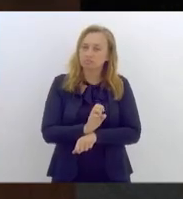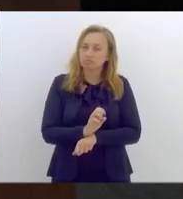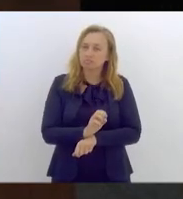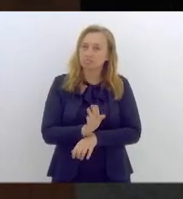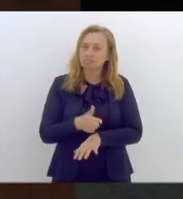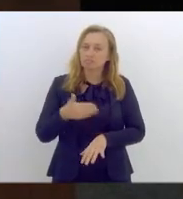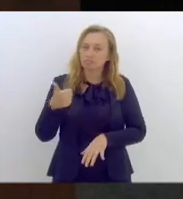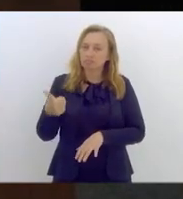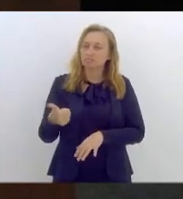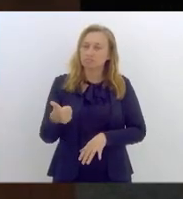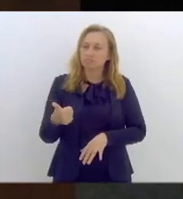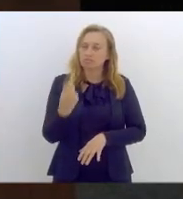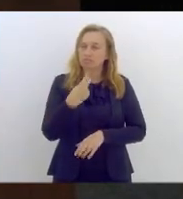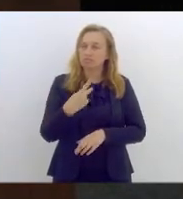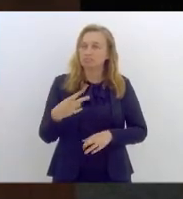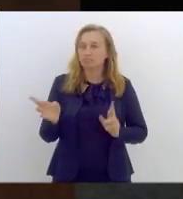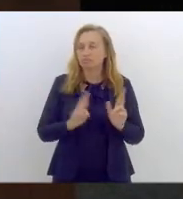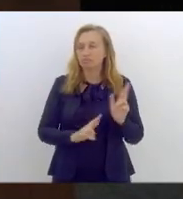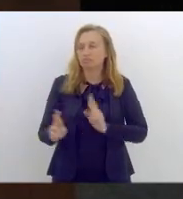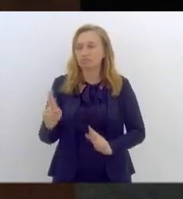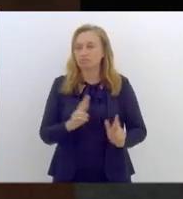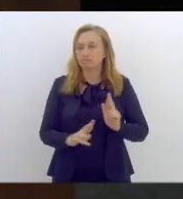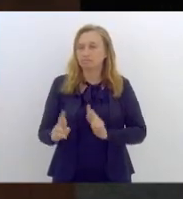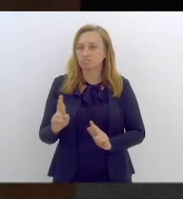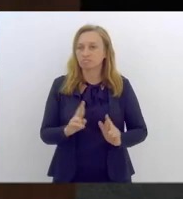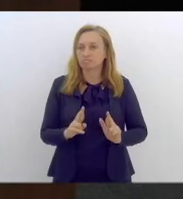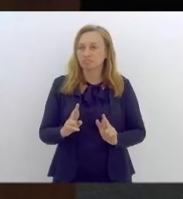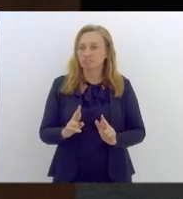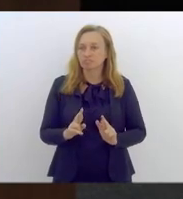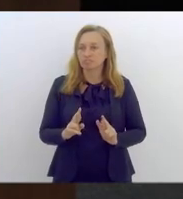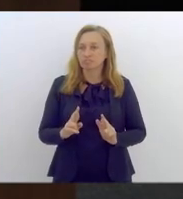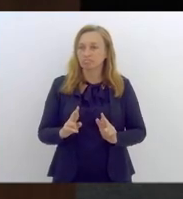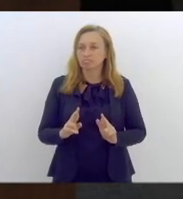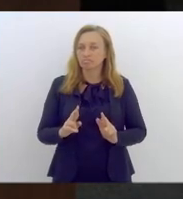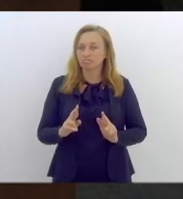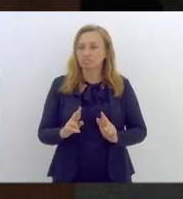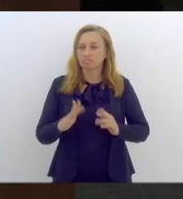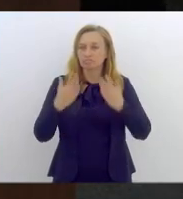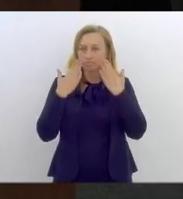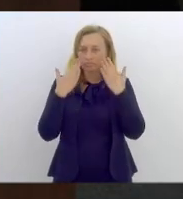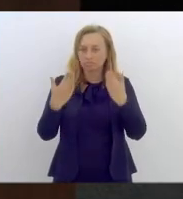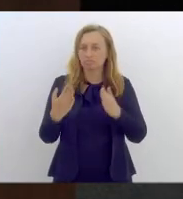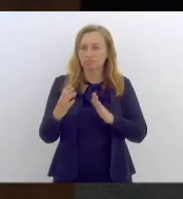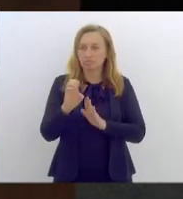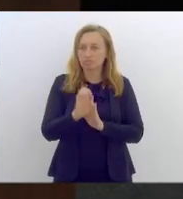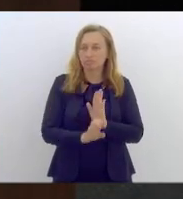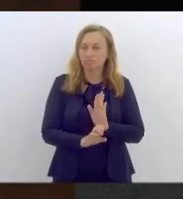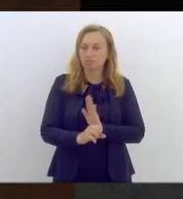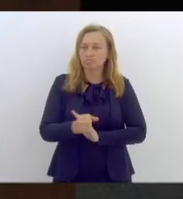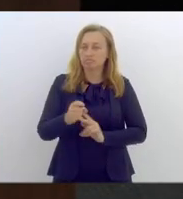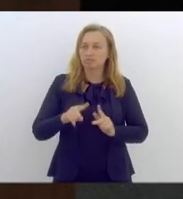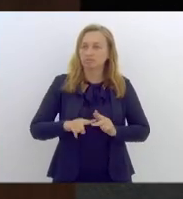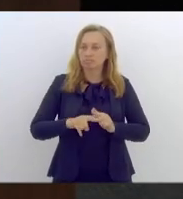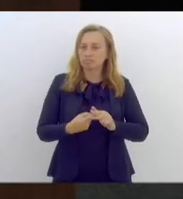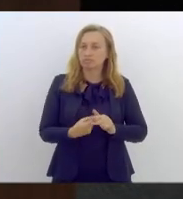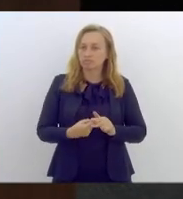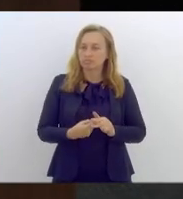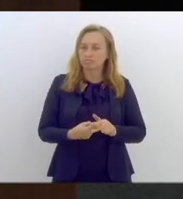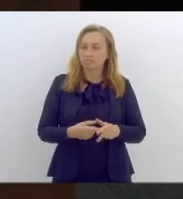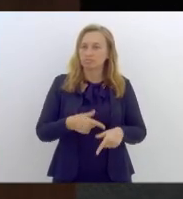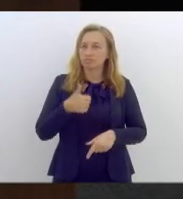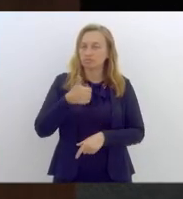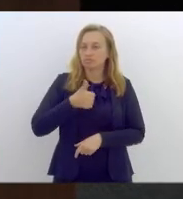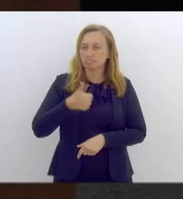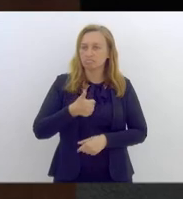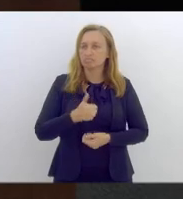aprimorar sua redação apresenta as seguintes sementes de lei emenda modificativa número